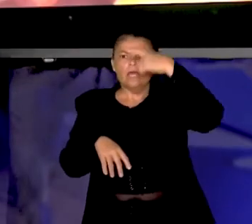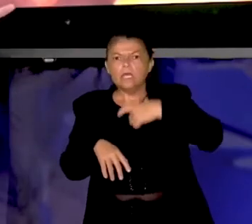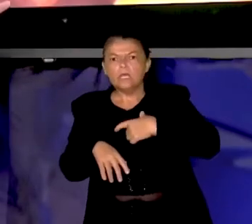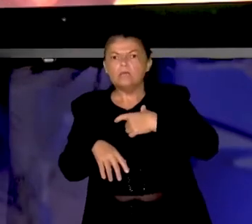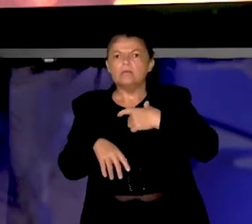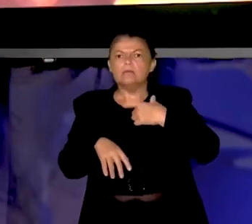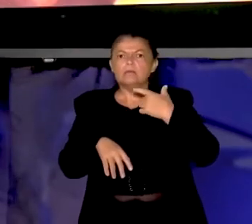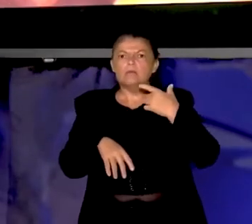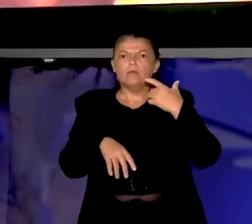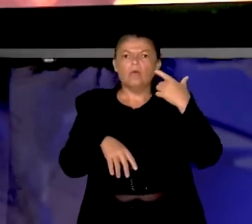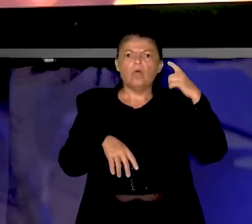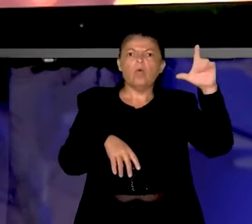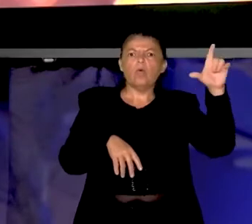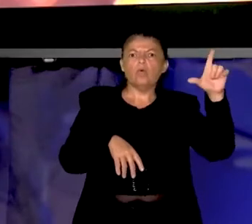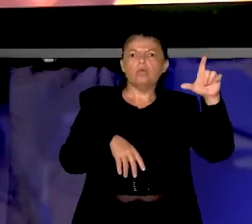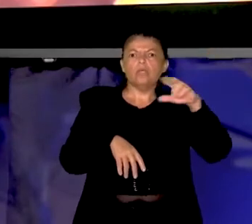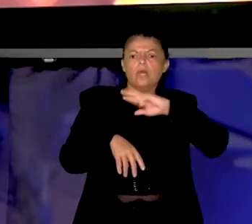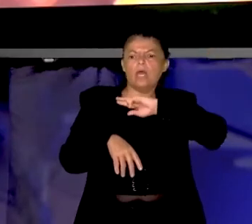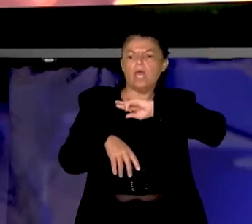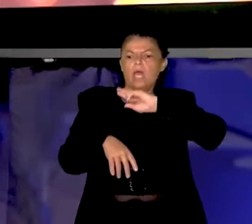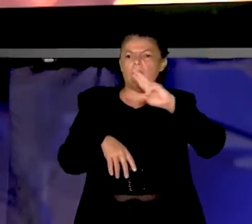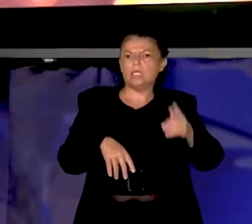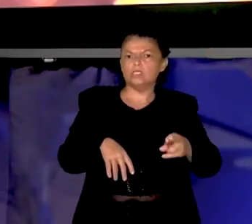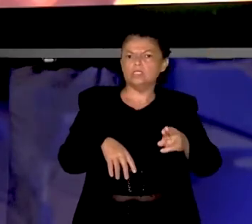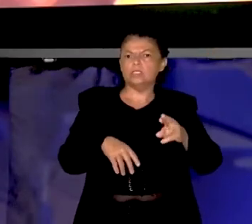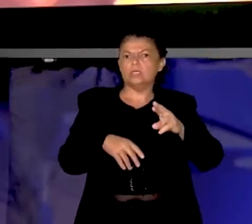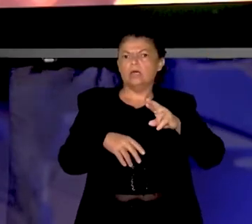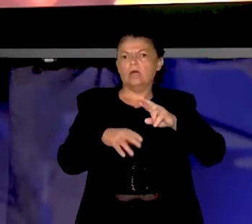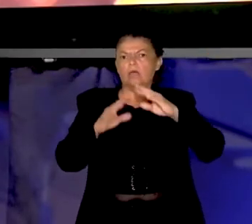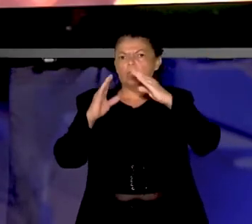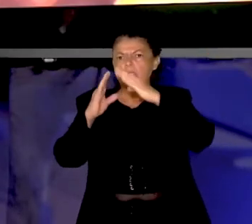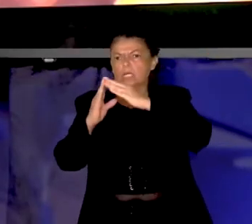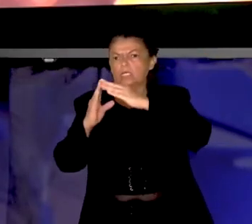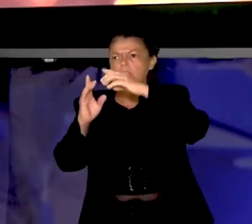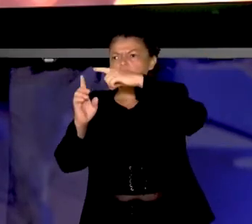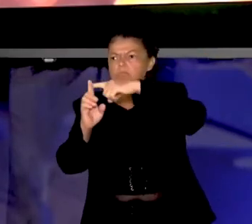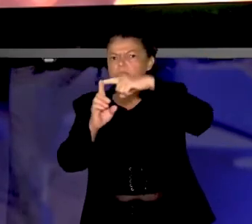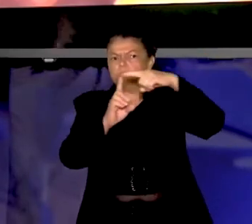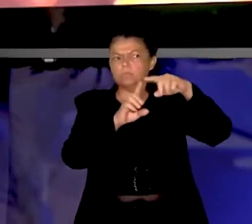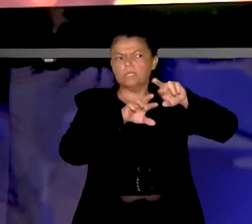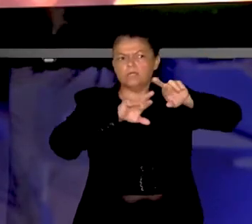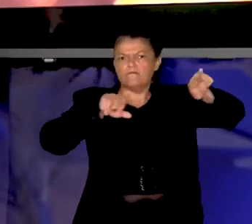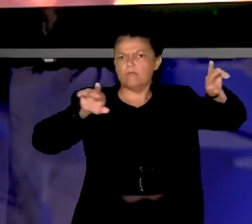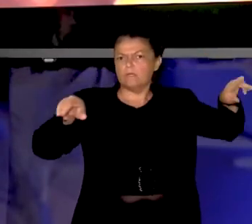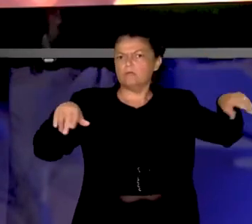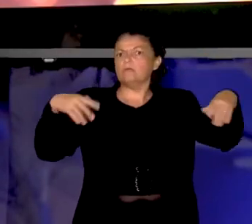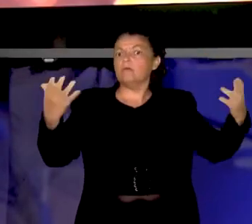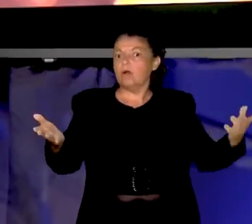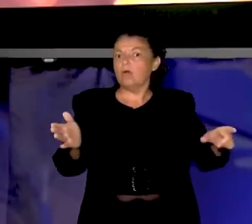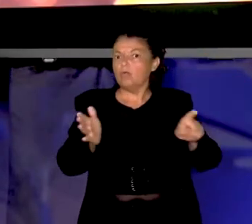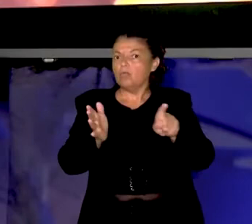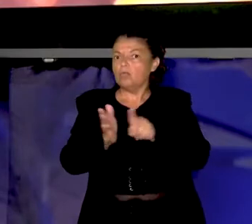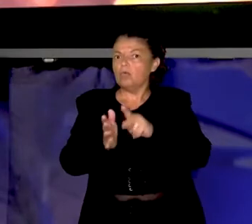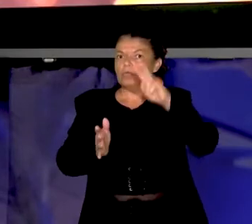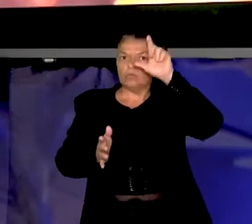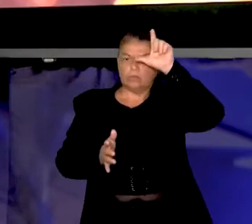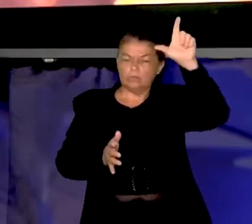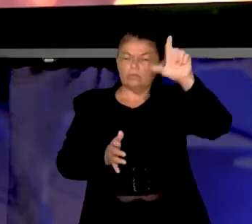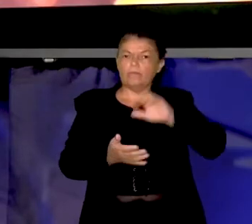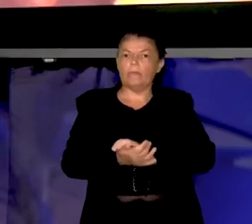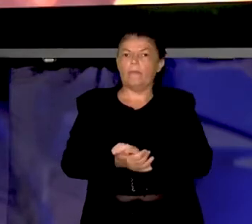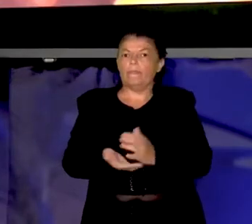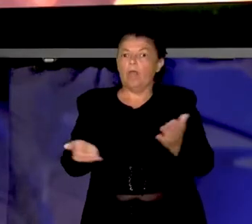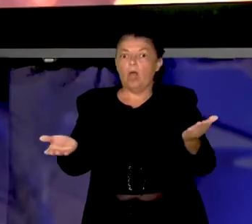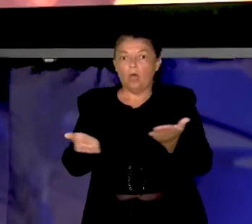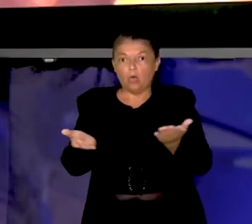expressão religiosa, mas vamos fazer isso nas próximas aulas. Hoje, eu quero convidar você, inclusive já para